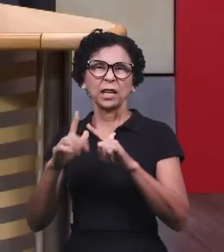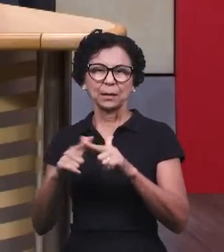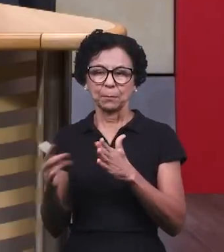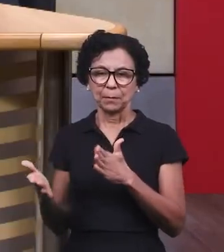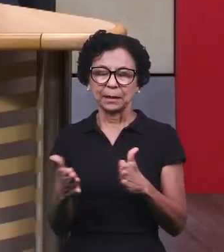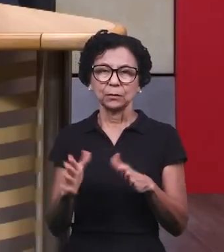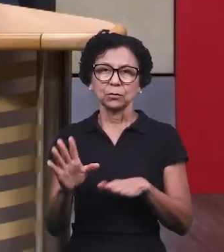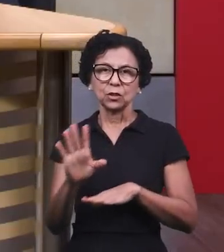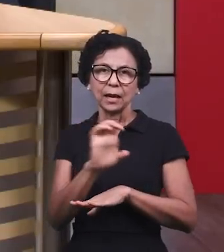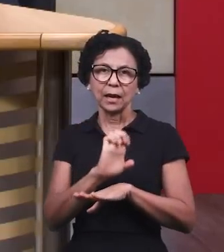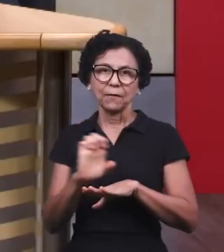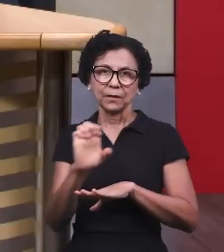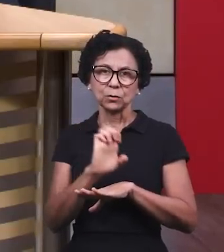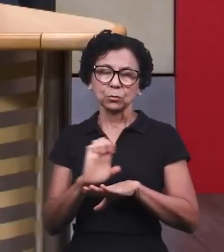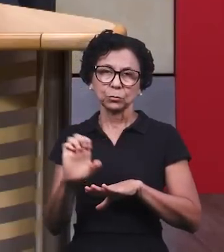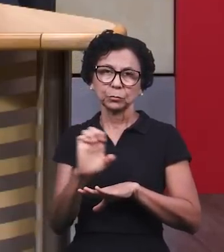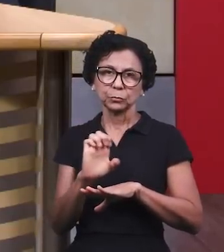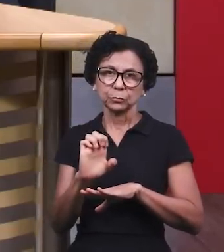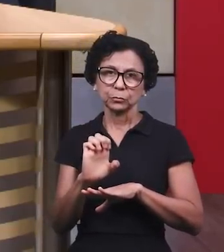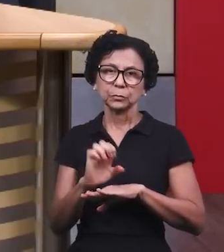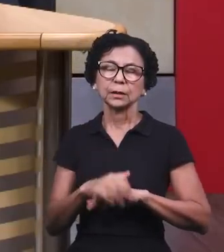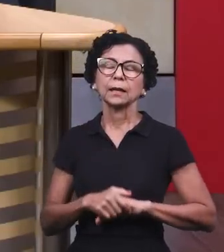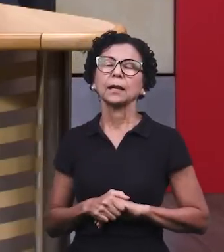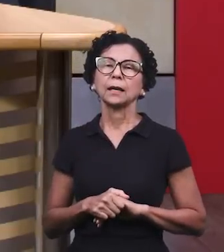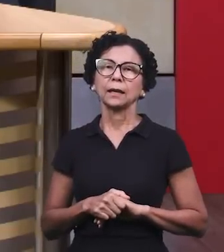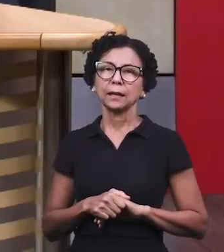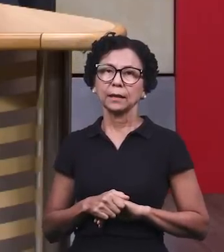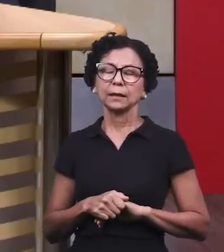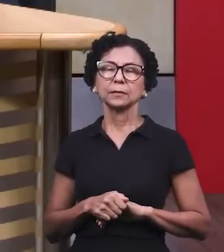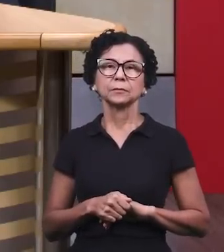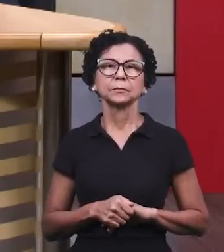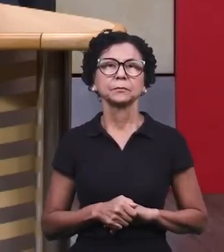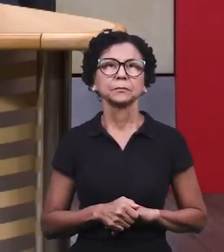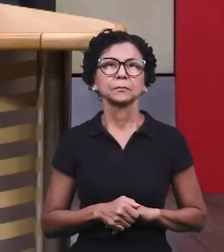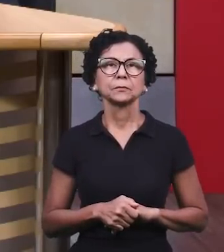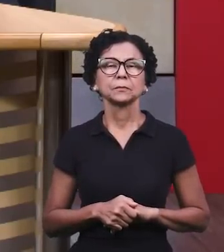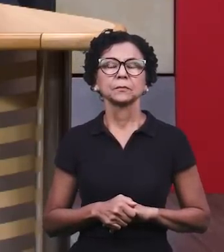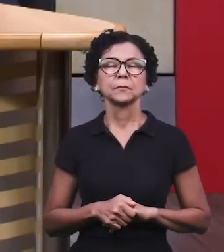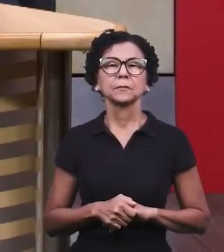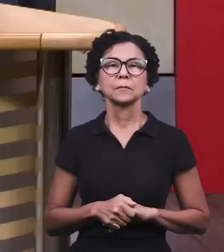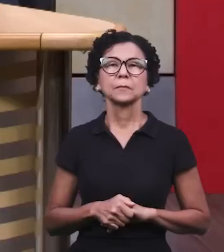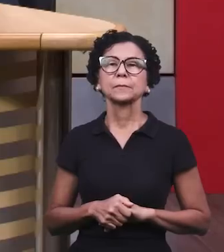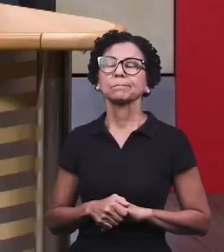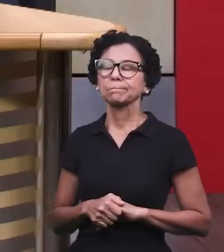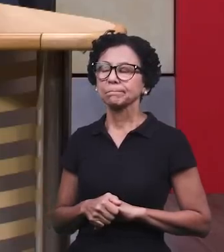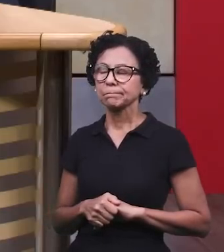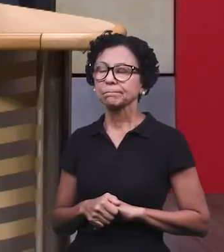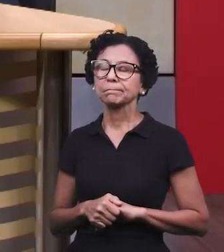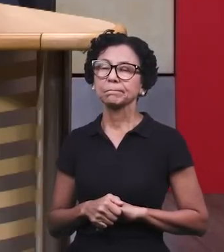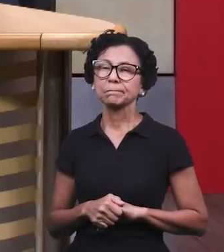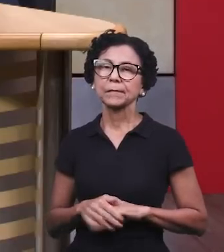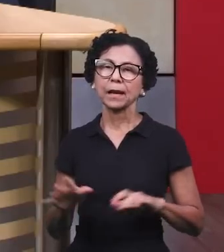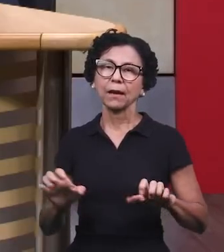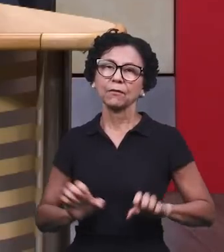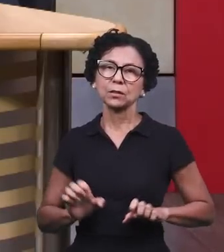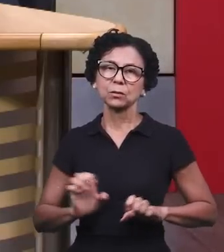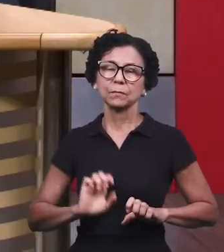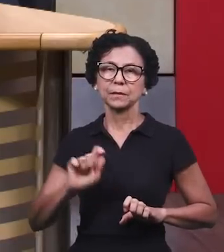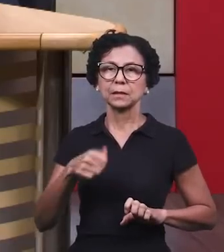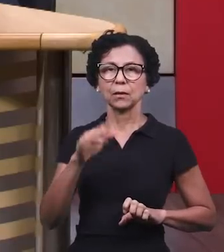na morte da igreja, né? E o que não aconteceu. É até interessante, você vê, eu